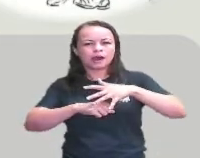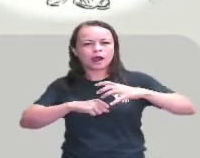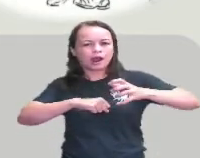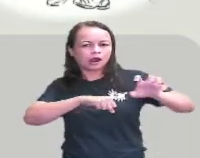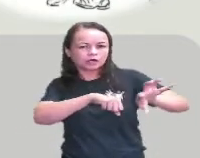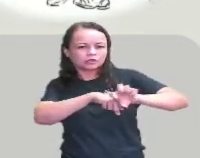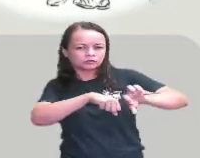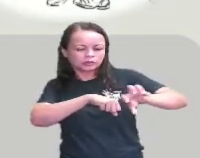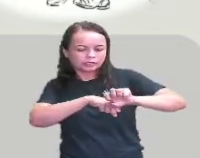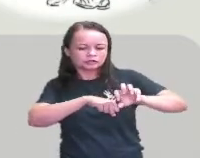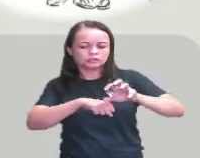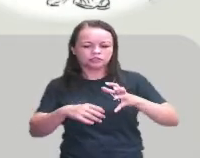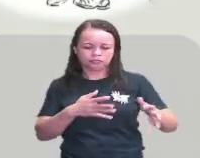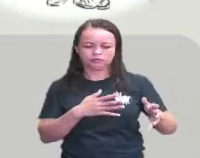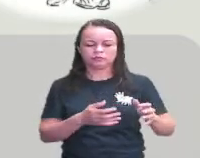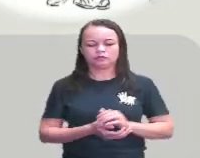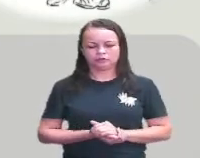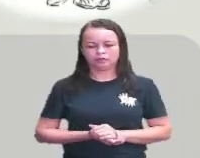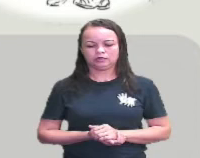condutibilidade térmica,